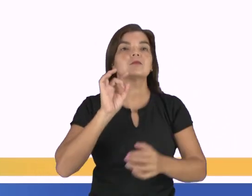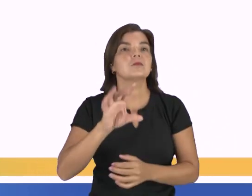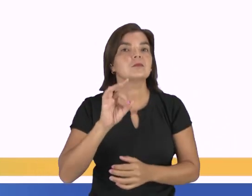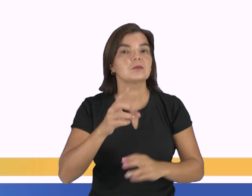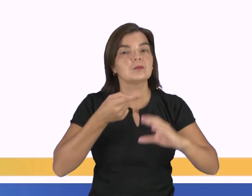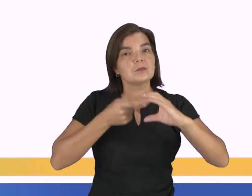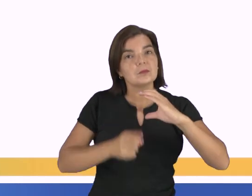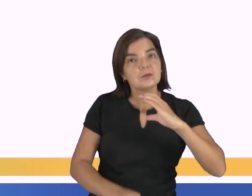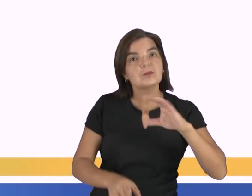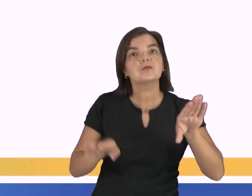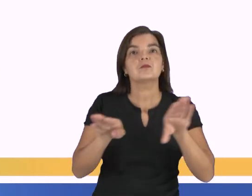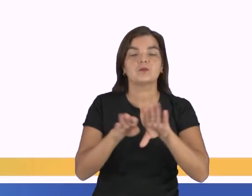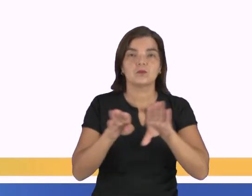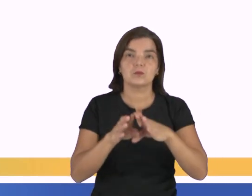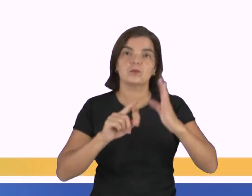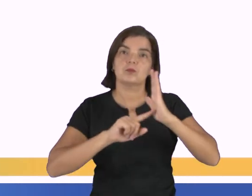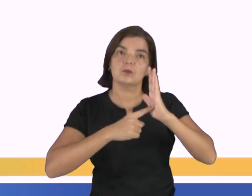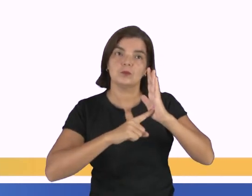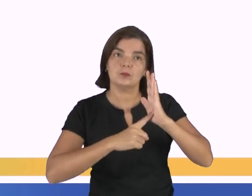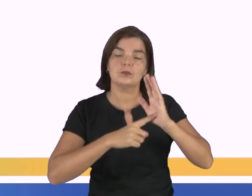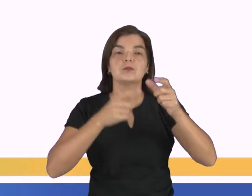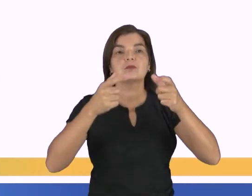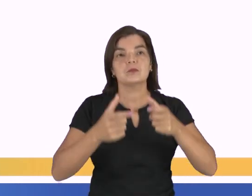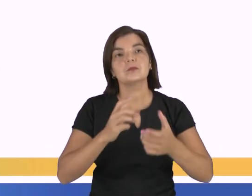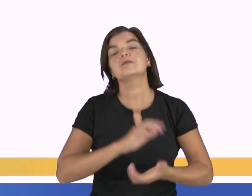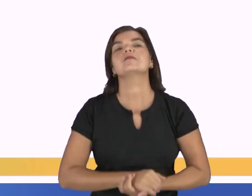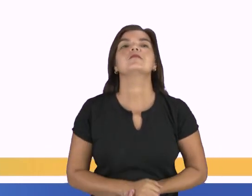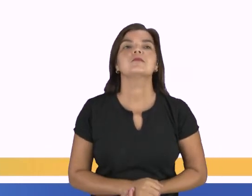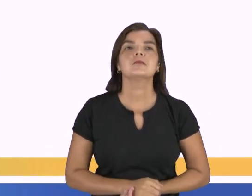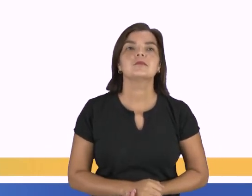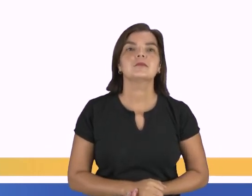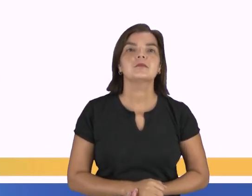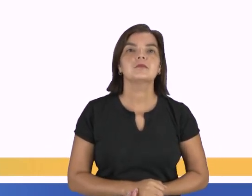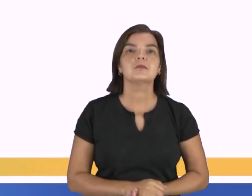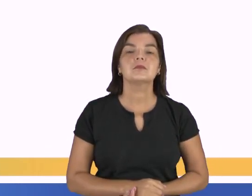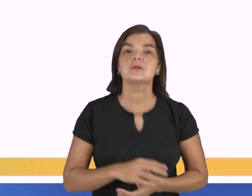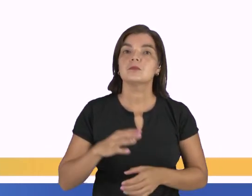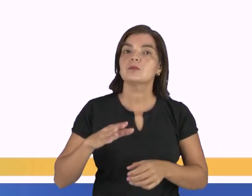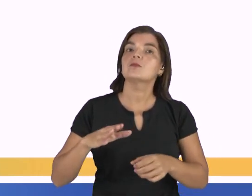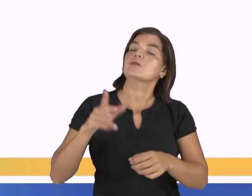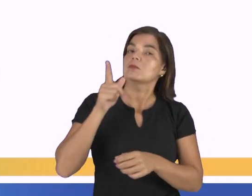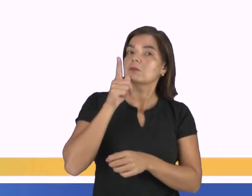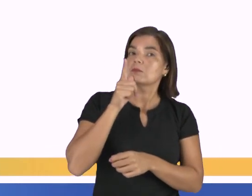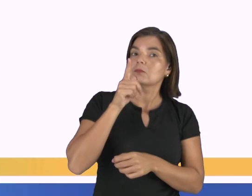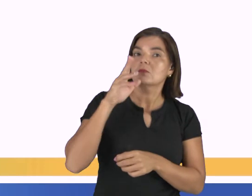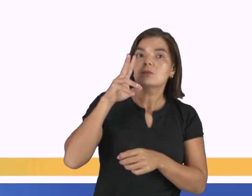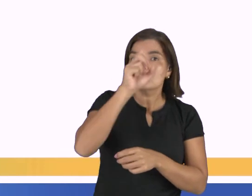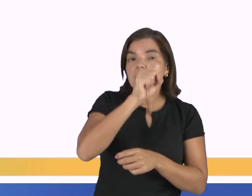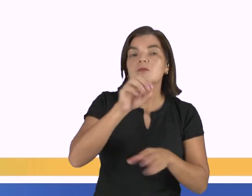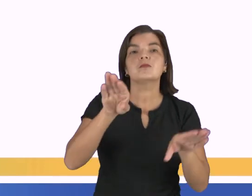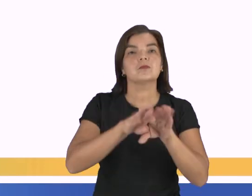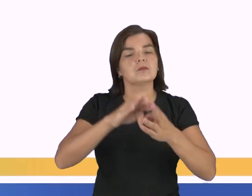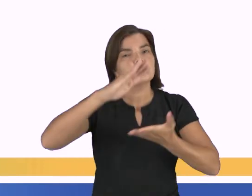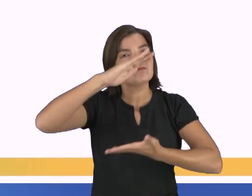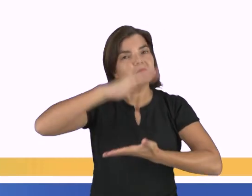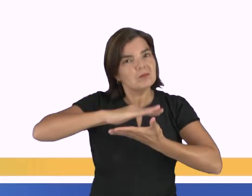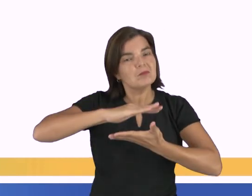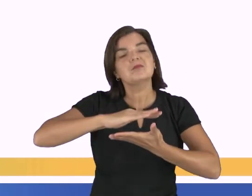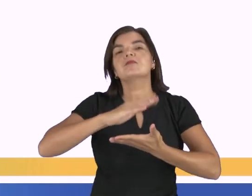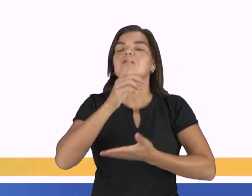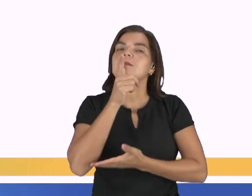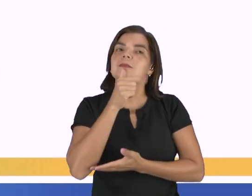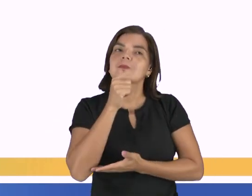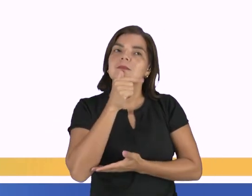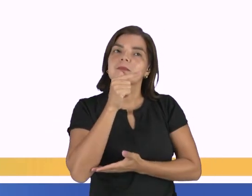somente do fundo da caixa ou de um ponto em determinado local. Então a força que faz pressão para essa ducha de